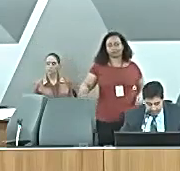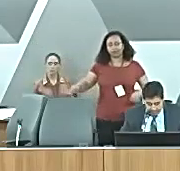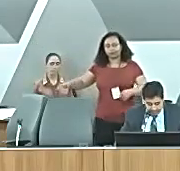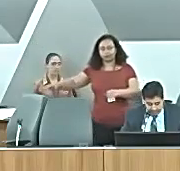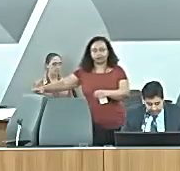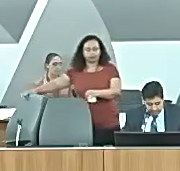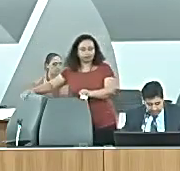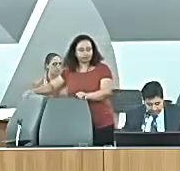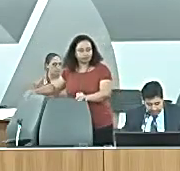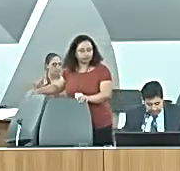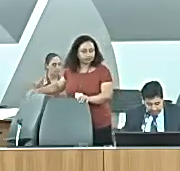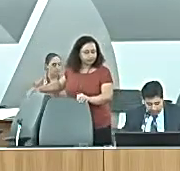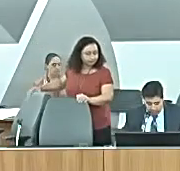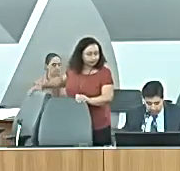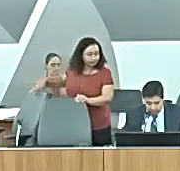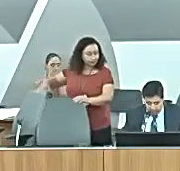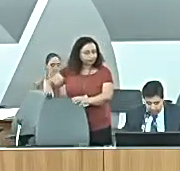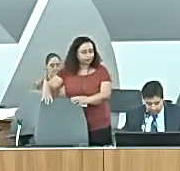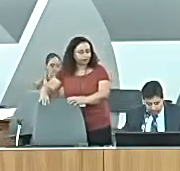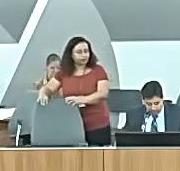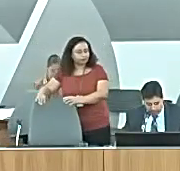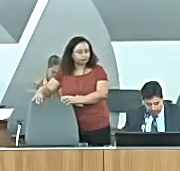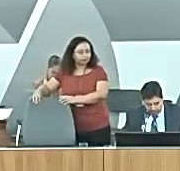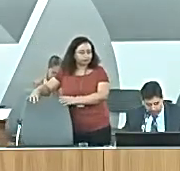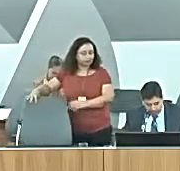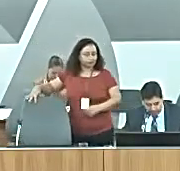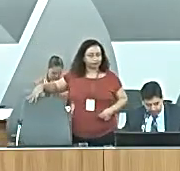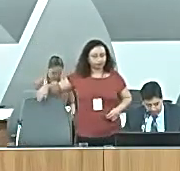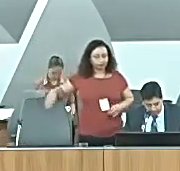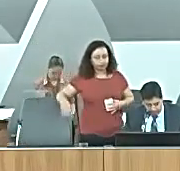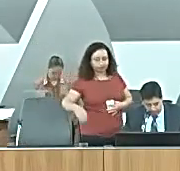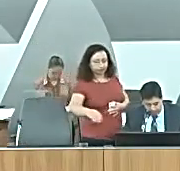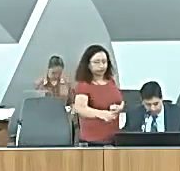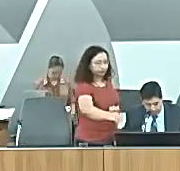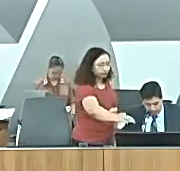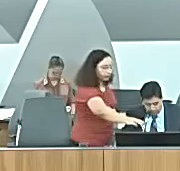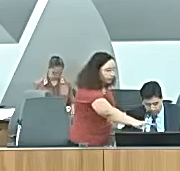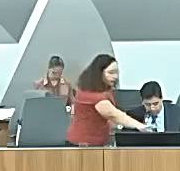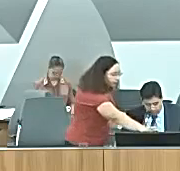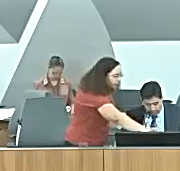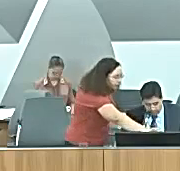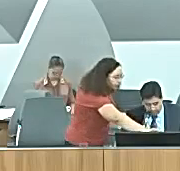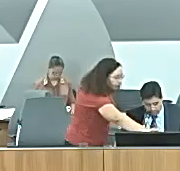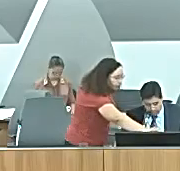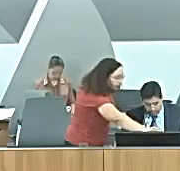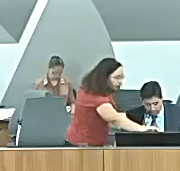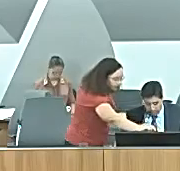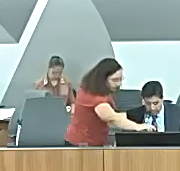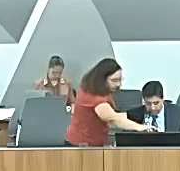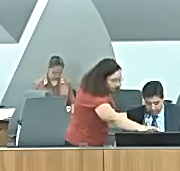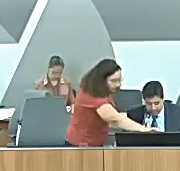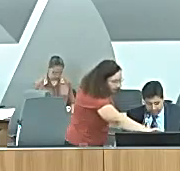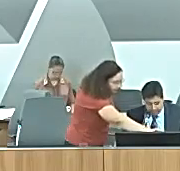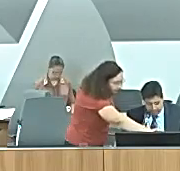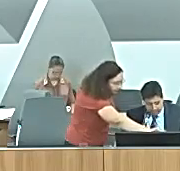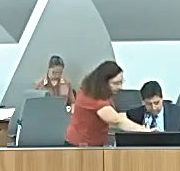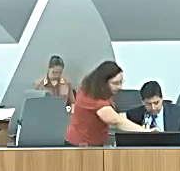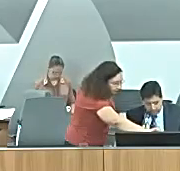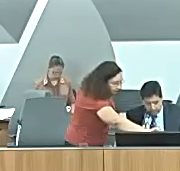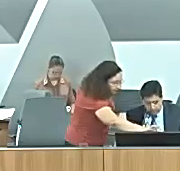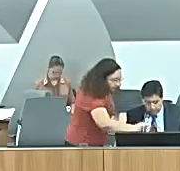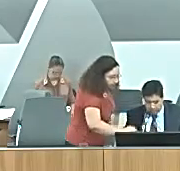presidente a convidou a fazer uso da palavra o agente de segurança pedindo penitenciário aliás